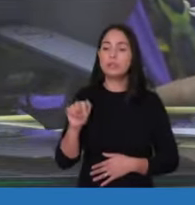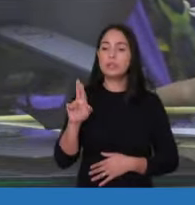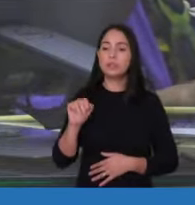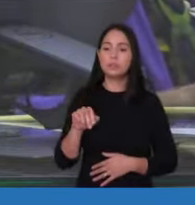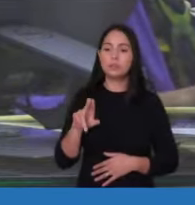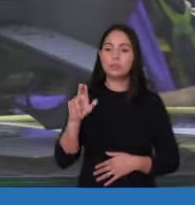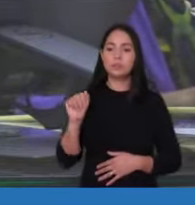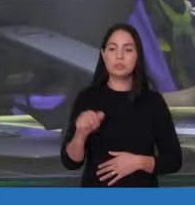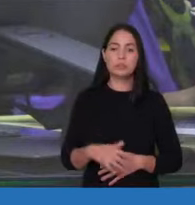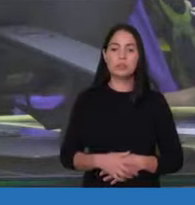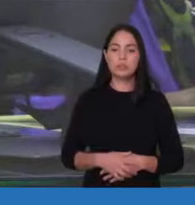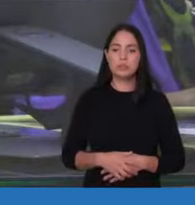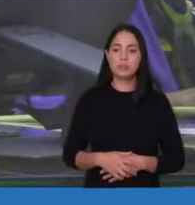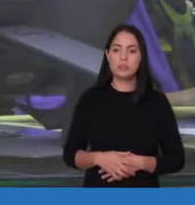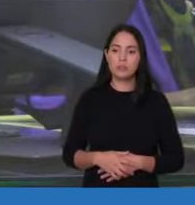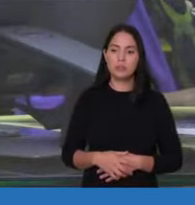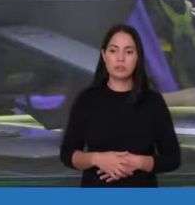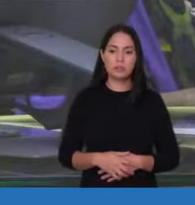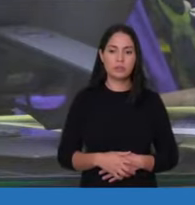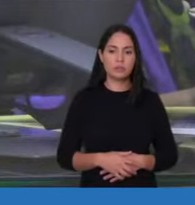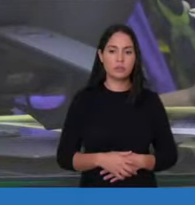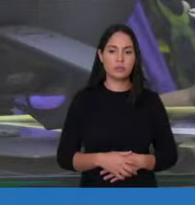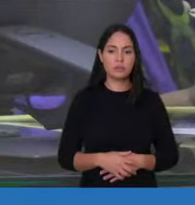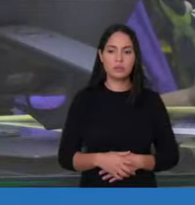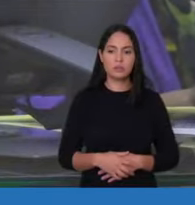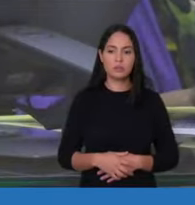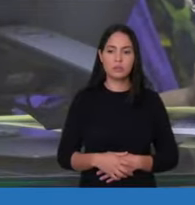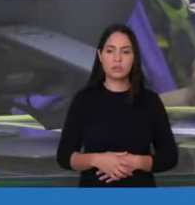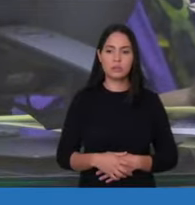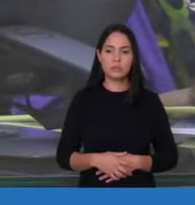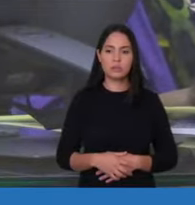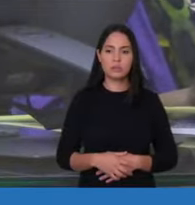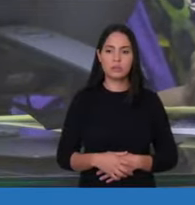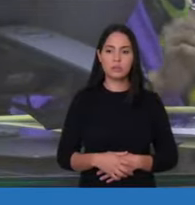Enquanto isso... E da Camila aqui, ó. Essas